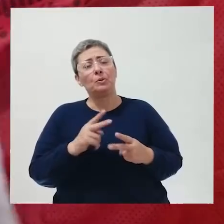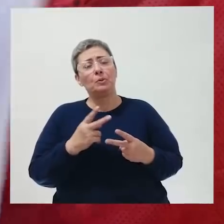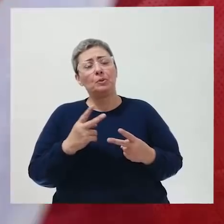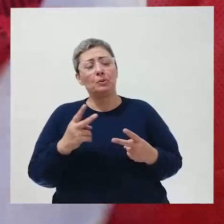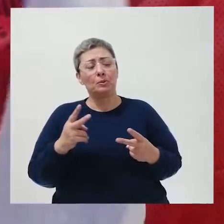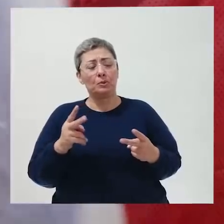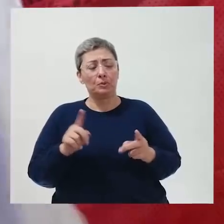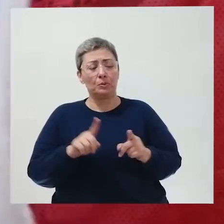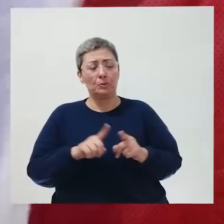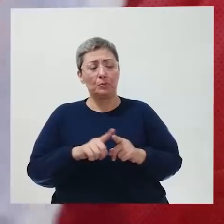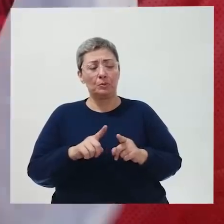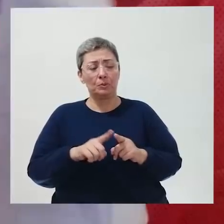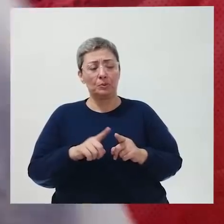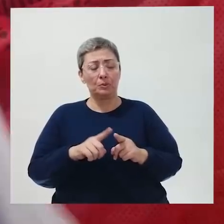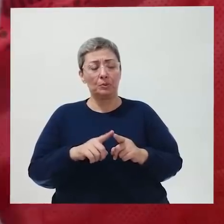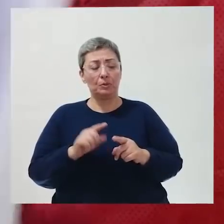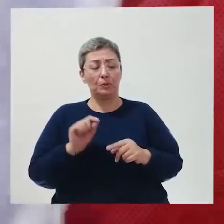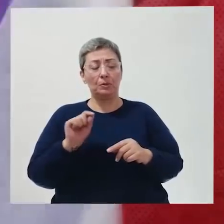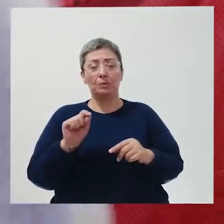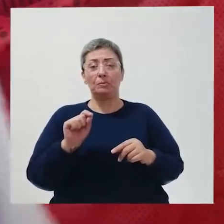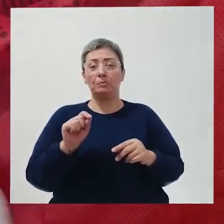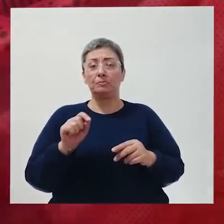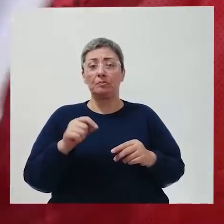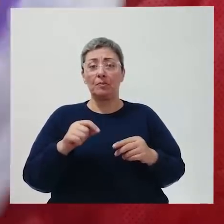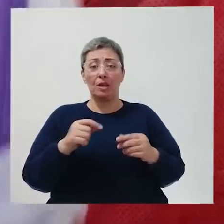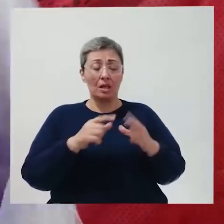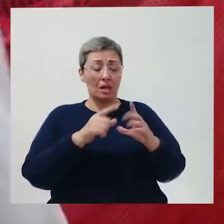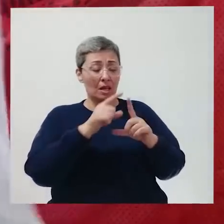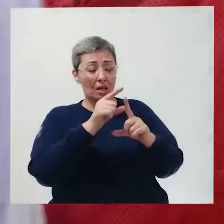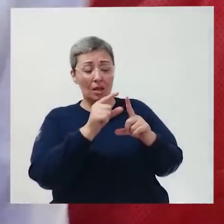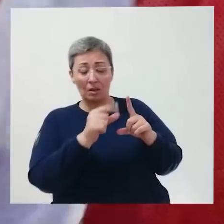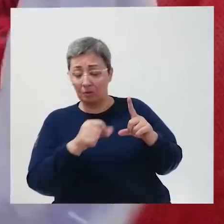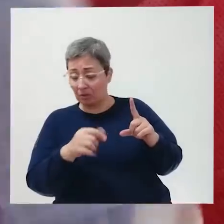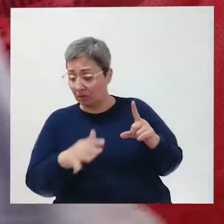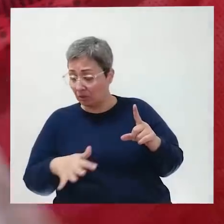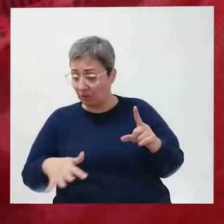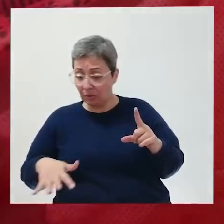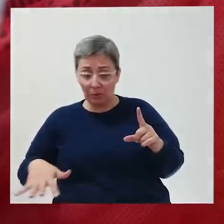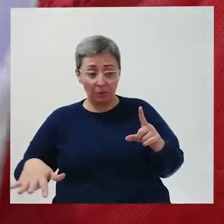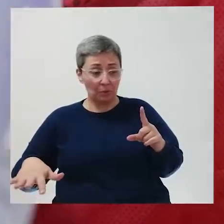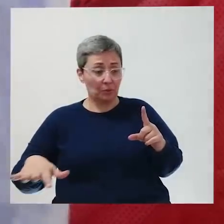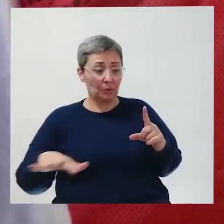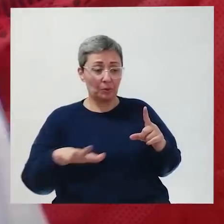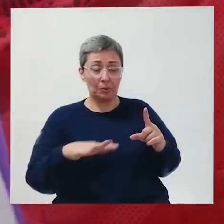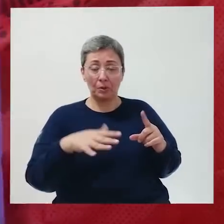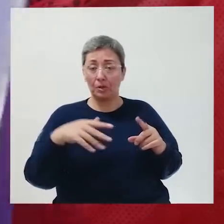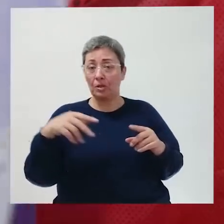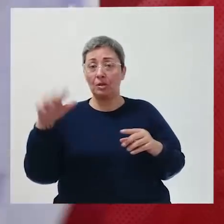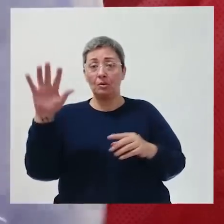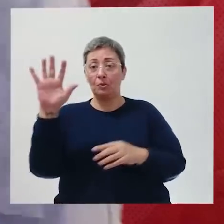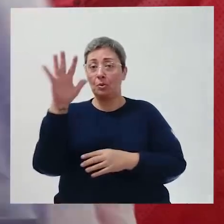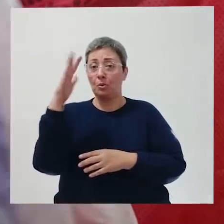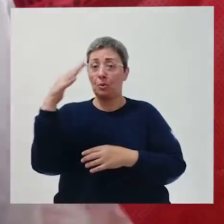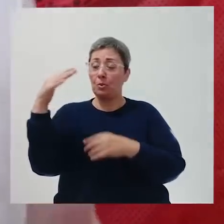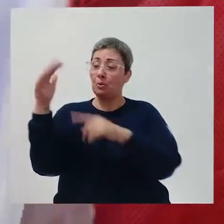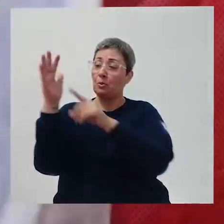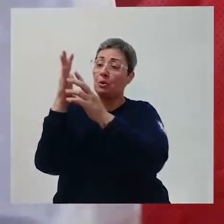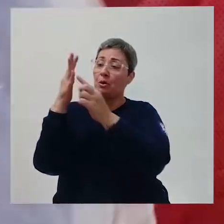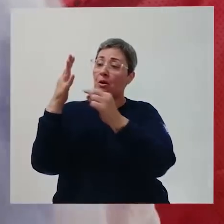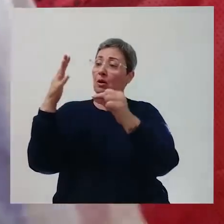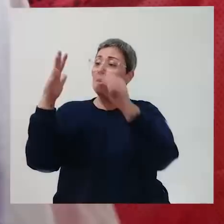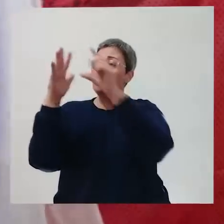inclusive deixando as folhas daquela árvore se movimentarem